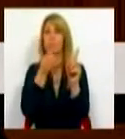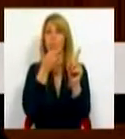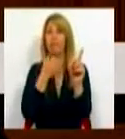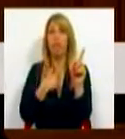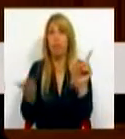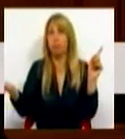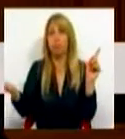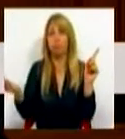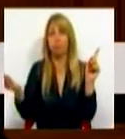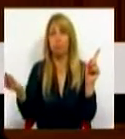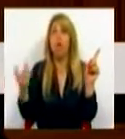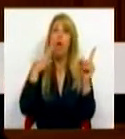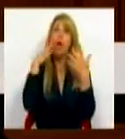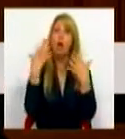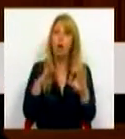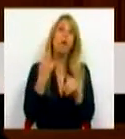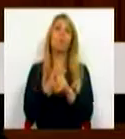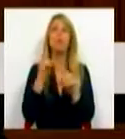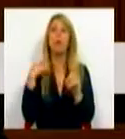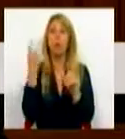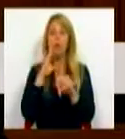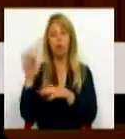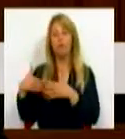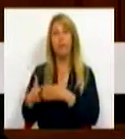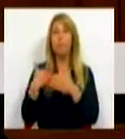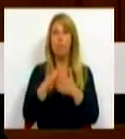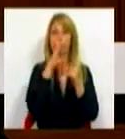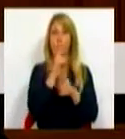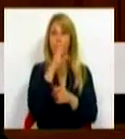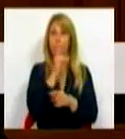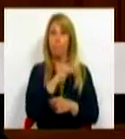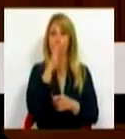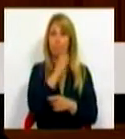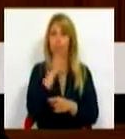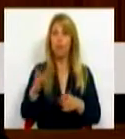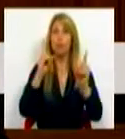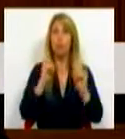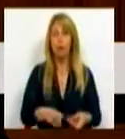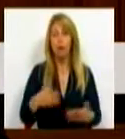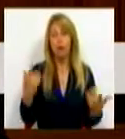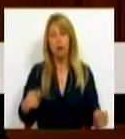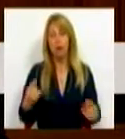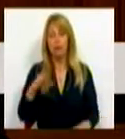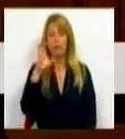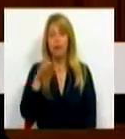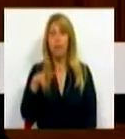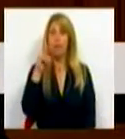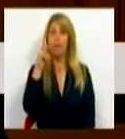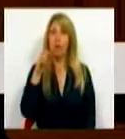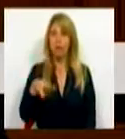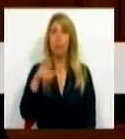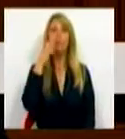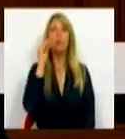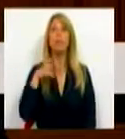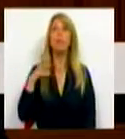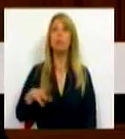Era normal, até porque estávamos num processo de implementação, haver, quer por parte da CMVM, quer por parte do Banco de Portugal,